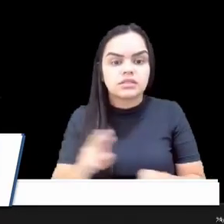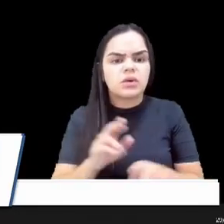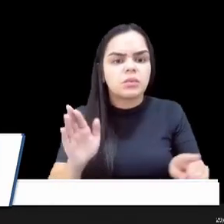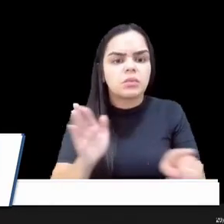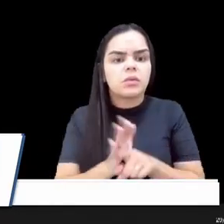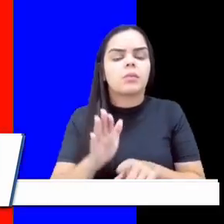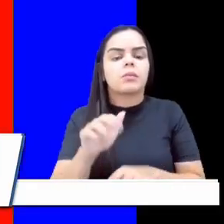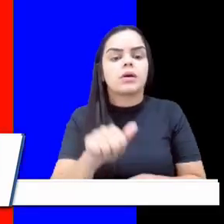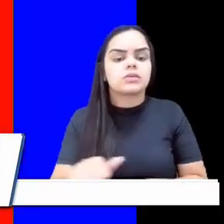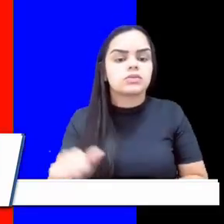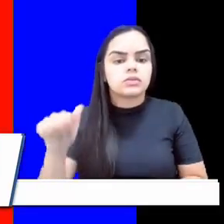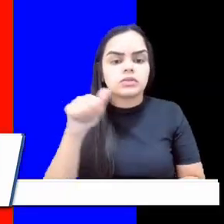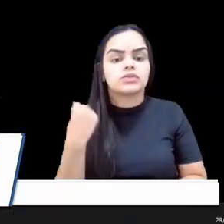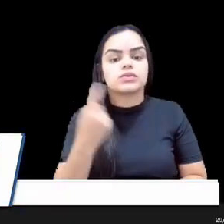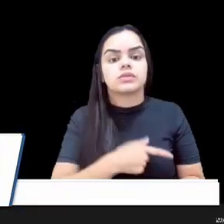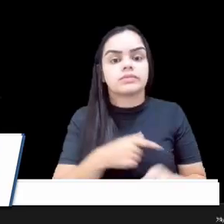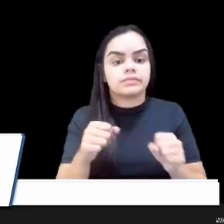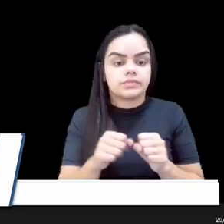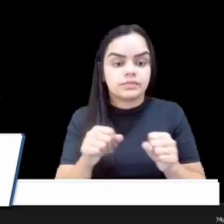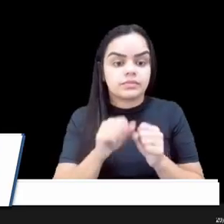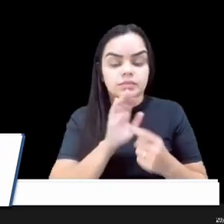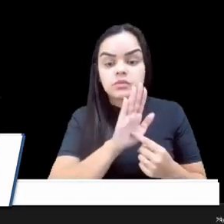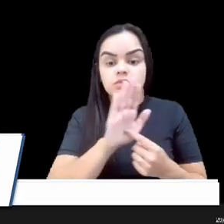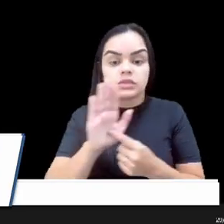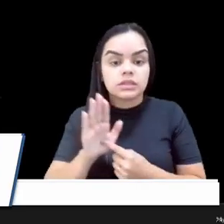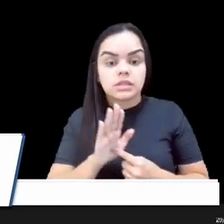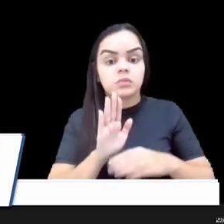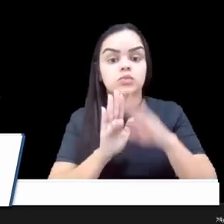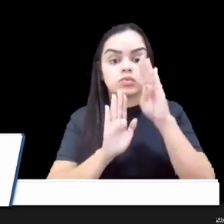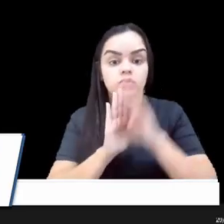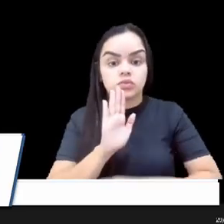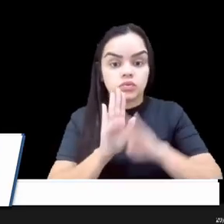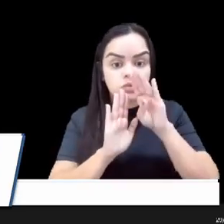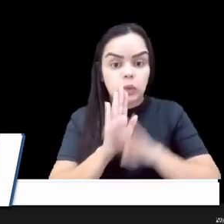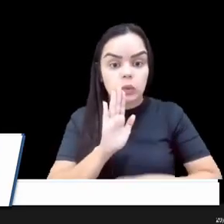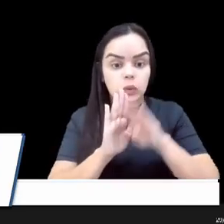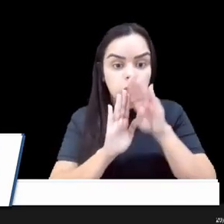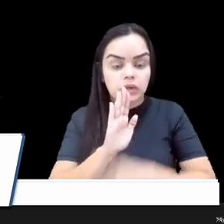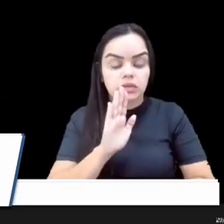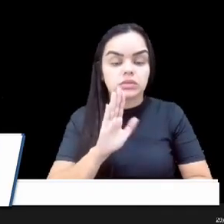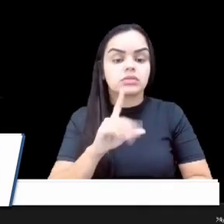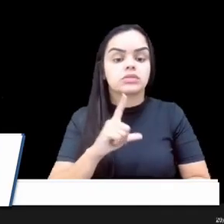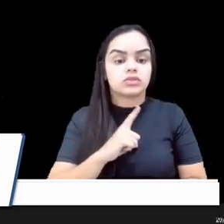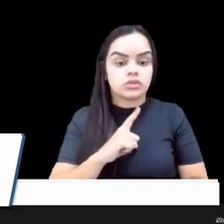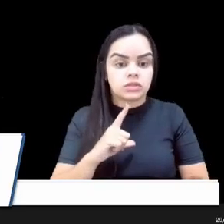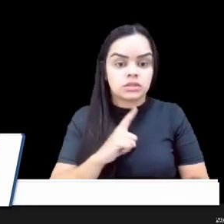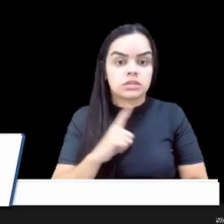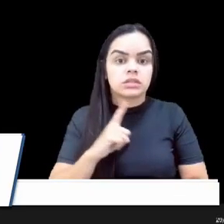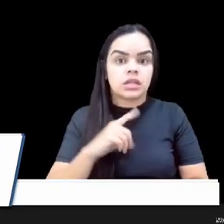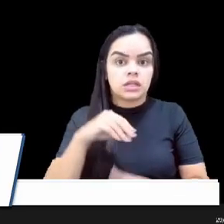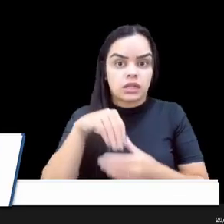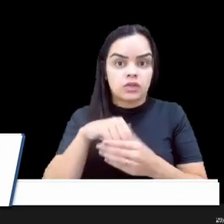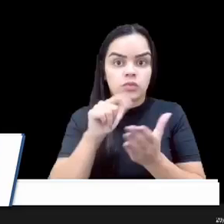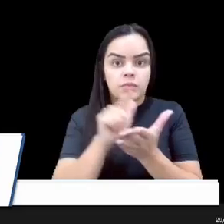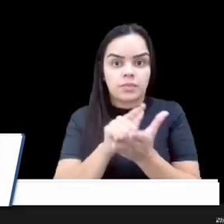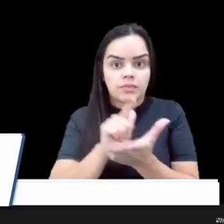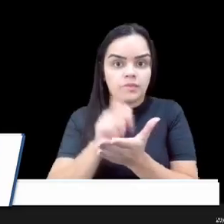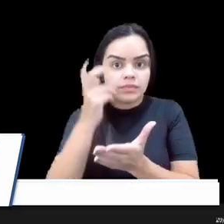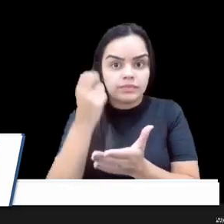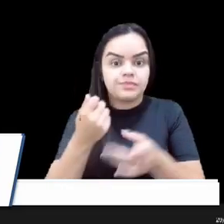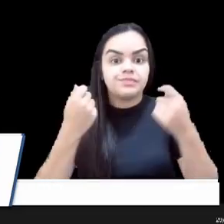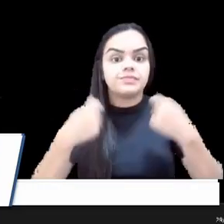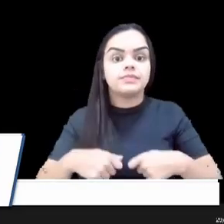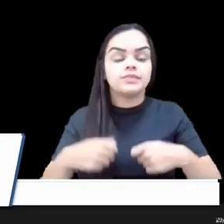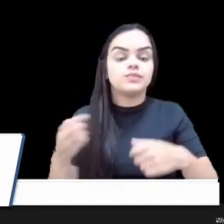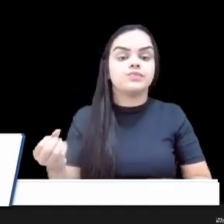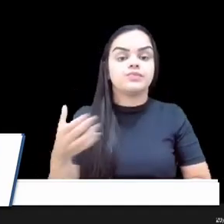fizemos? Nós determinamos que os descontos que eram concedidos e que estavam contabilizados dentro da folha previdenciária precisariam ser renovados uma